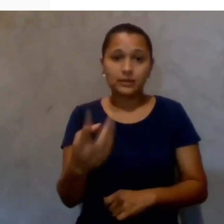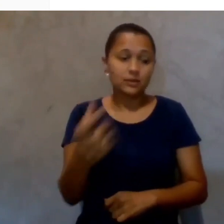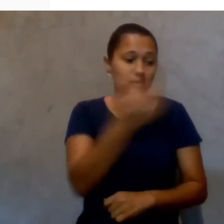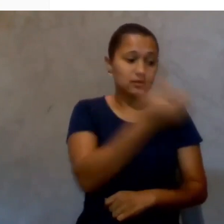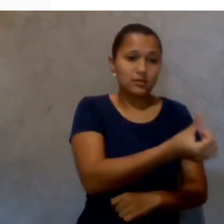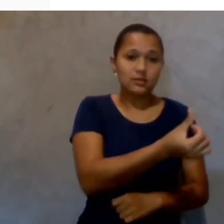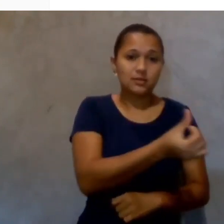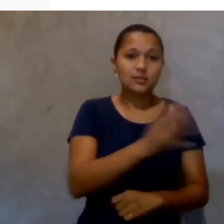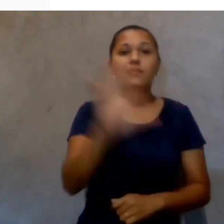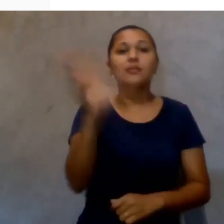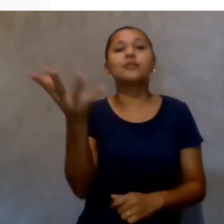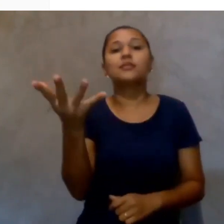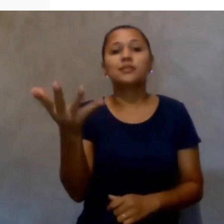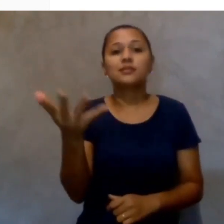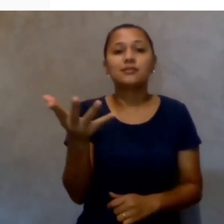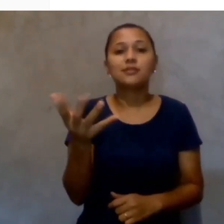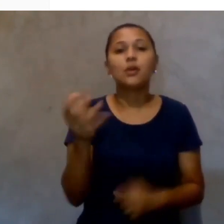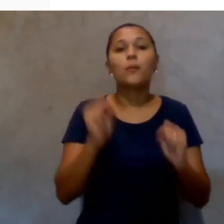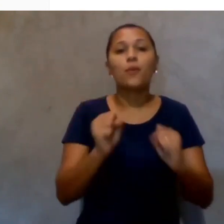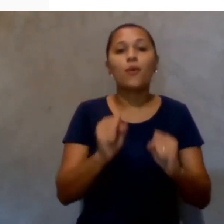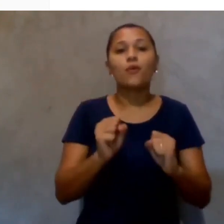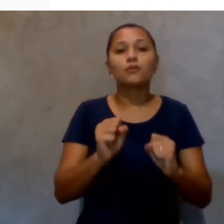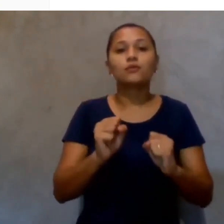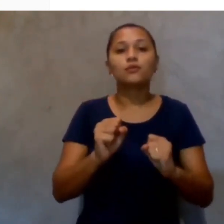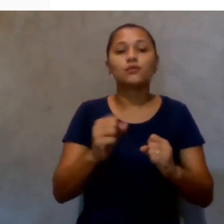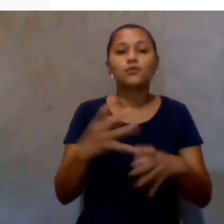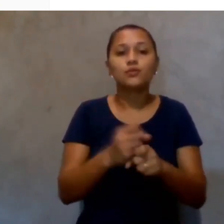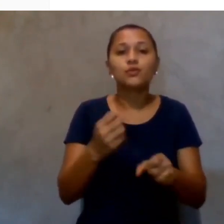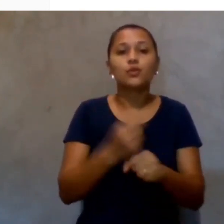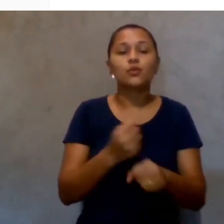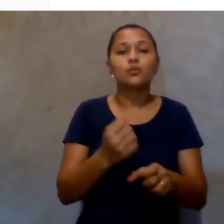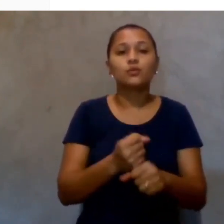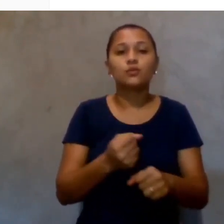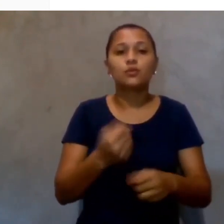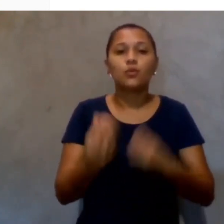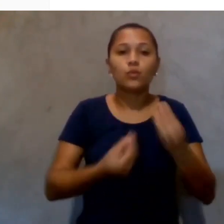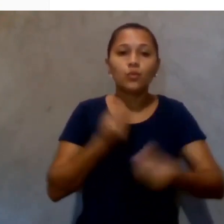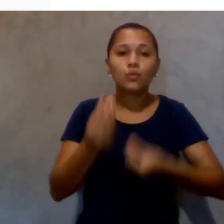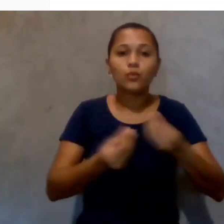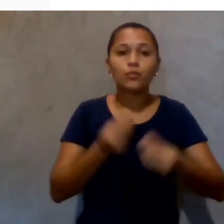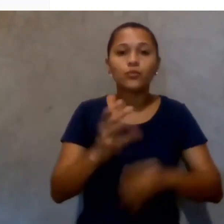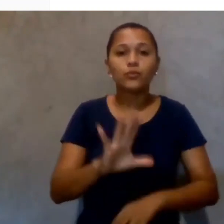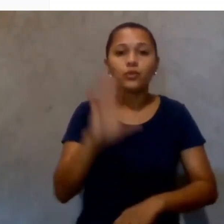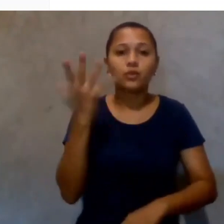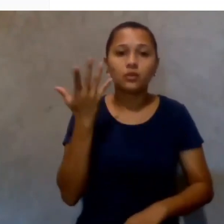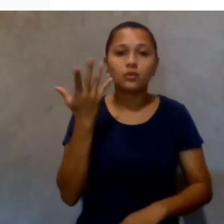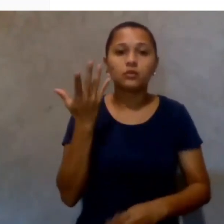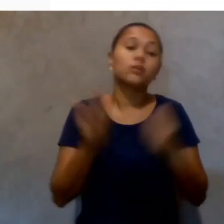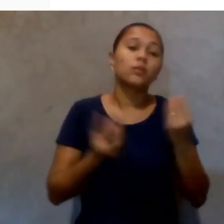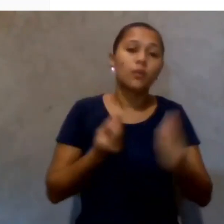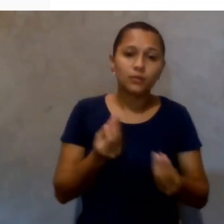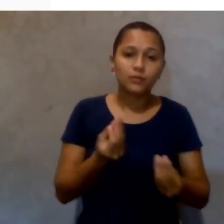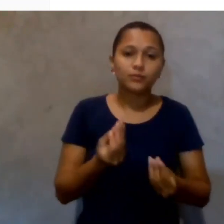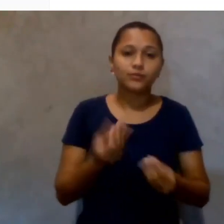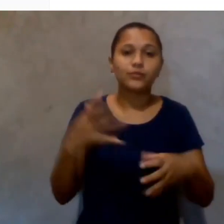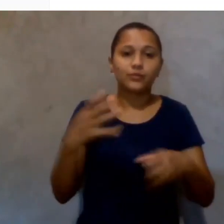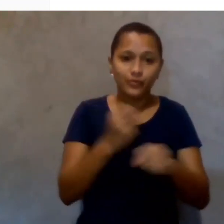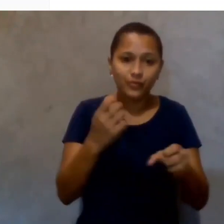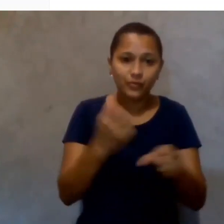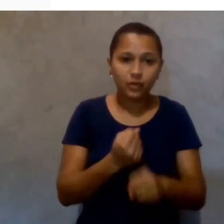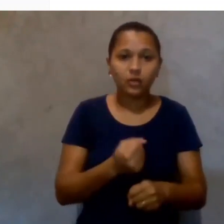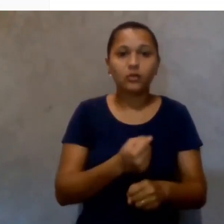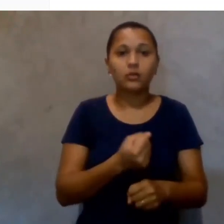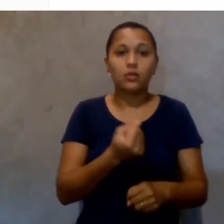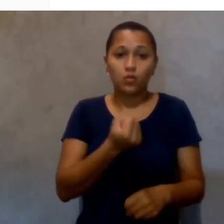espaço amostral. Então, a chance ou a probabilidade de ocorrer o meu evento, ou seja, de se obter o número par no lançamento de